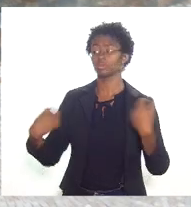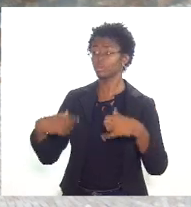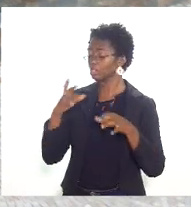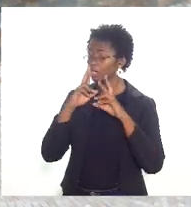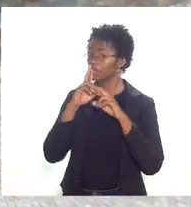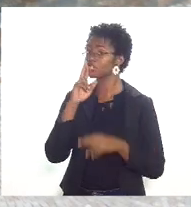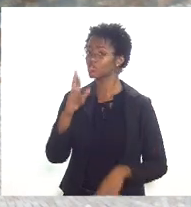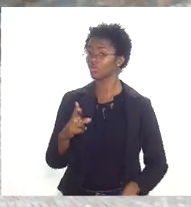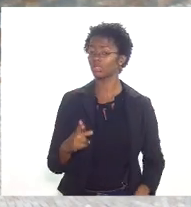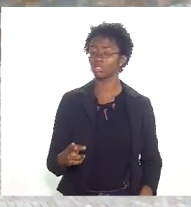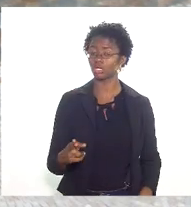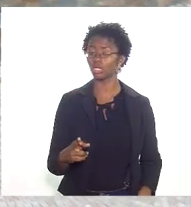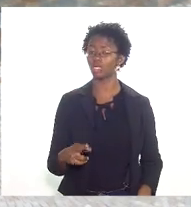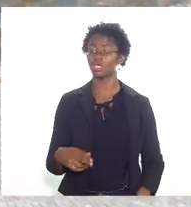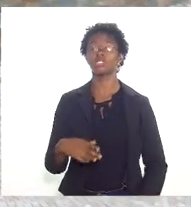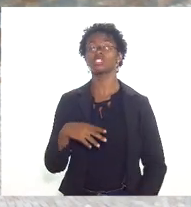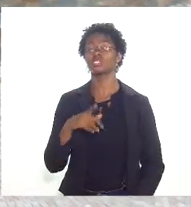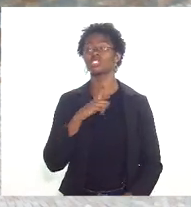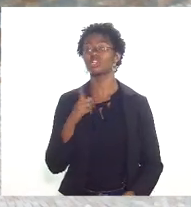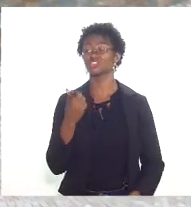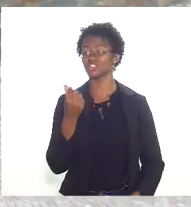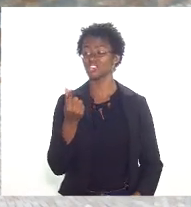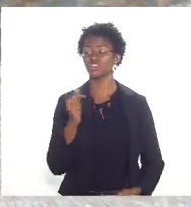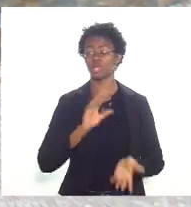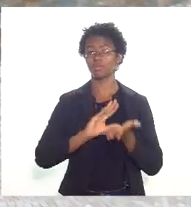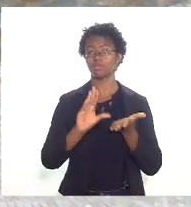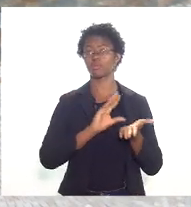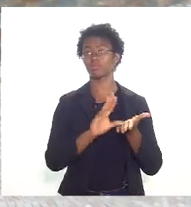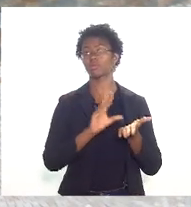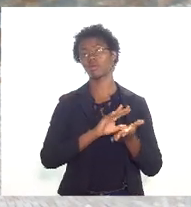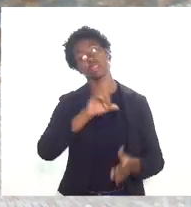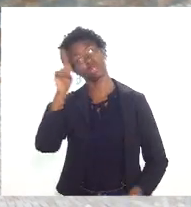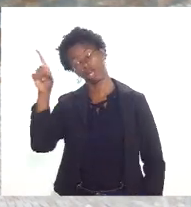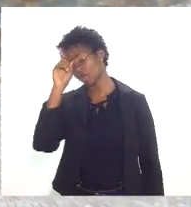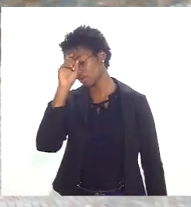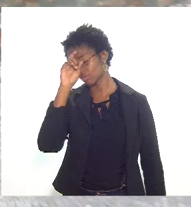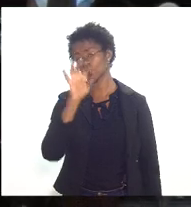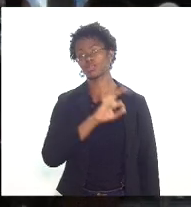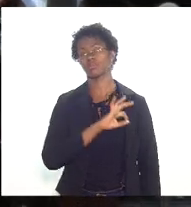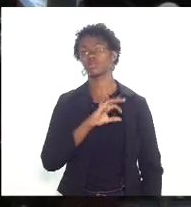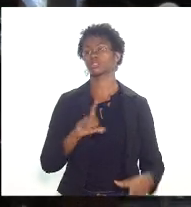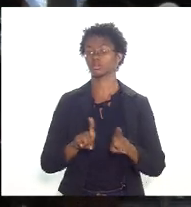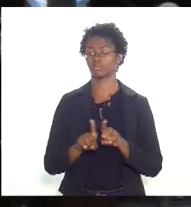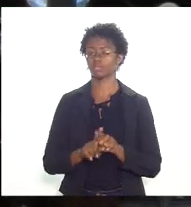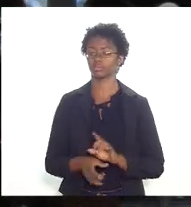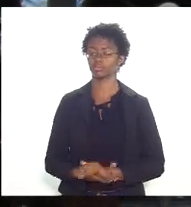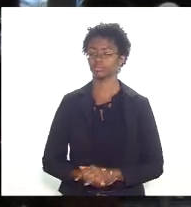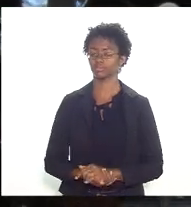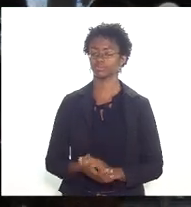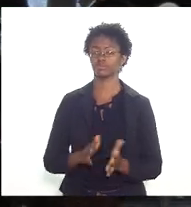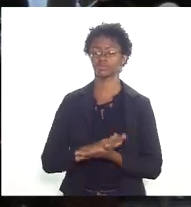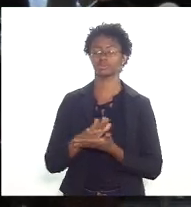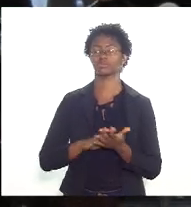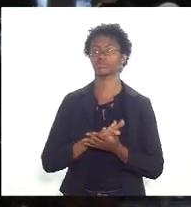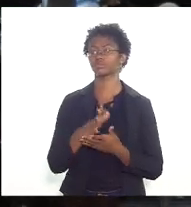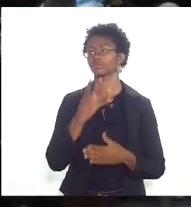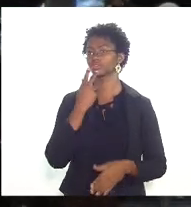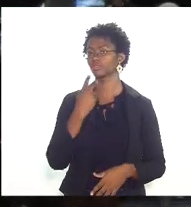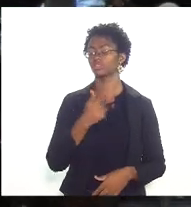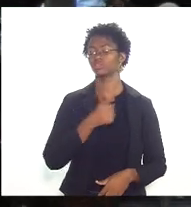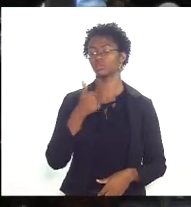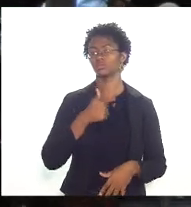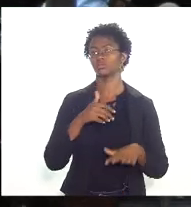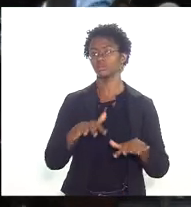vai me responder os milhões que são investidos Como está sendo investido no Hospital da Polícia Militar Obrigado Presidente nada mais a tratar na primeira sessão extraordinária